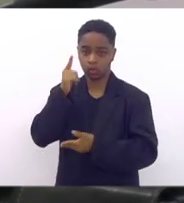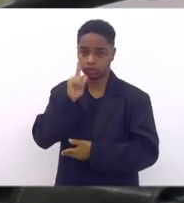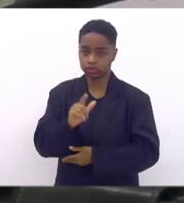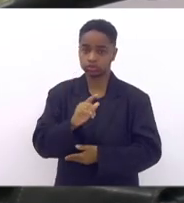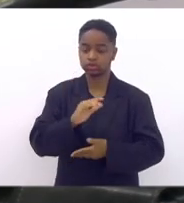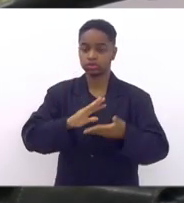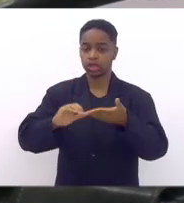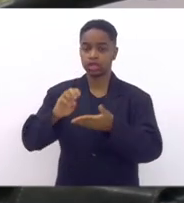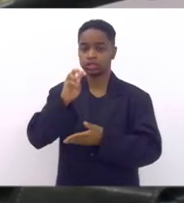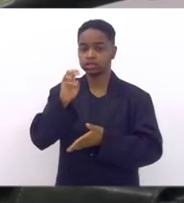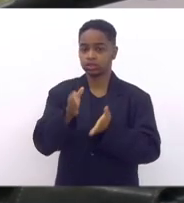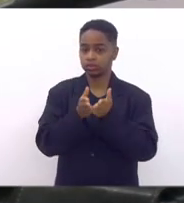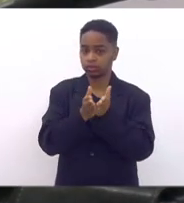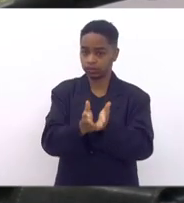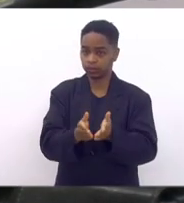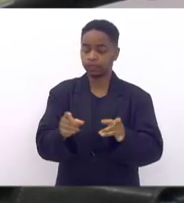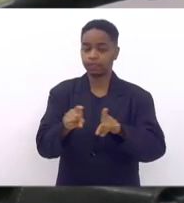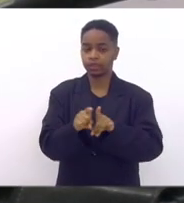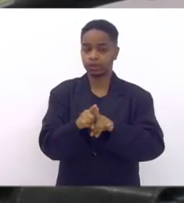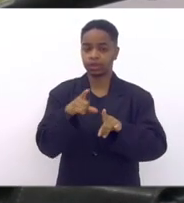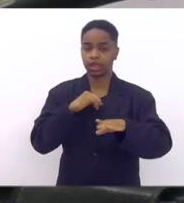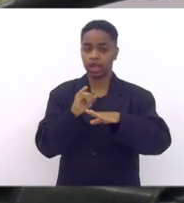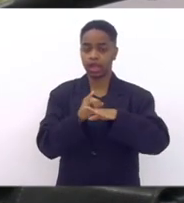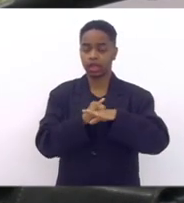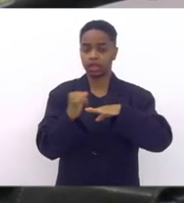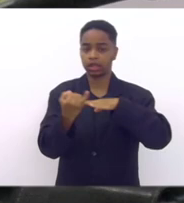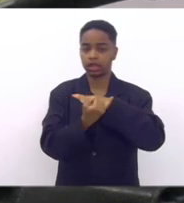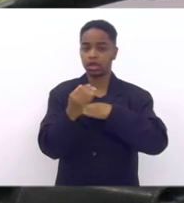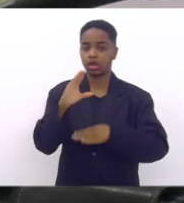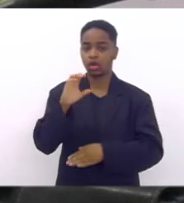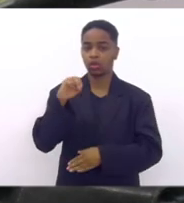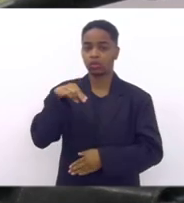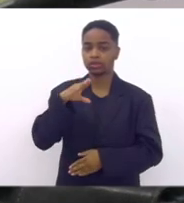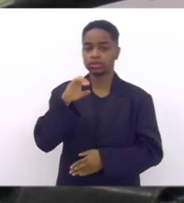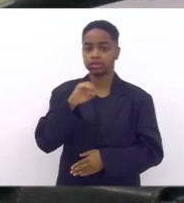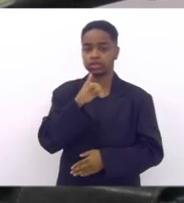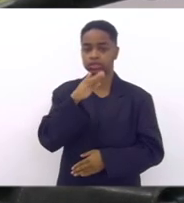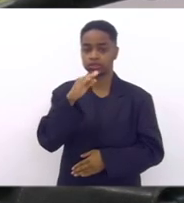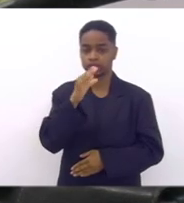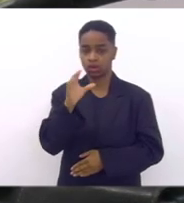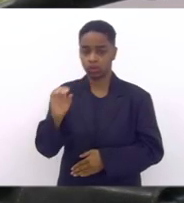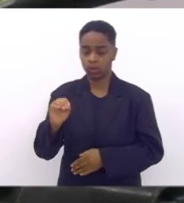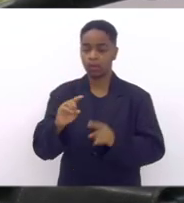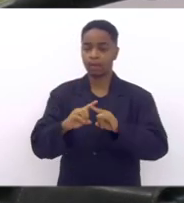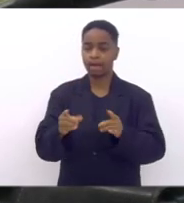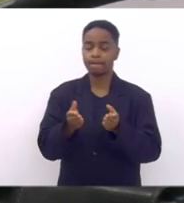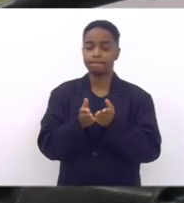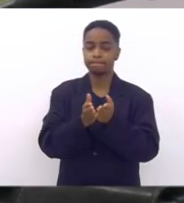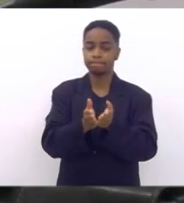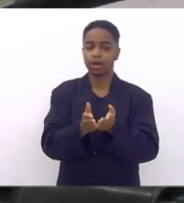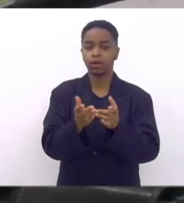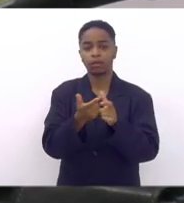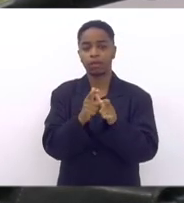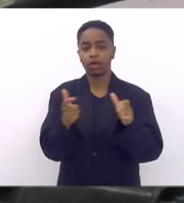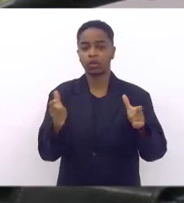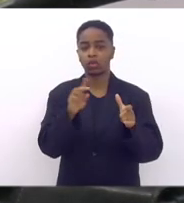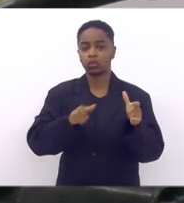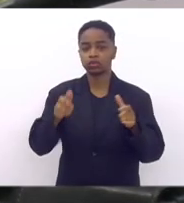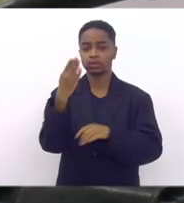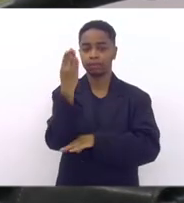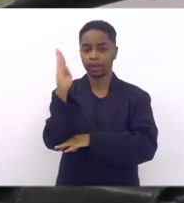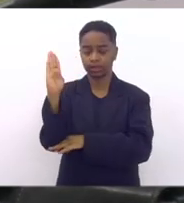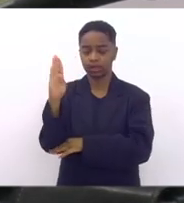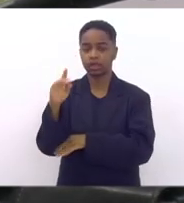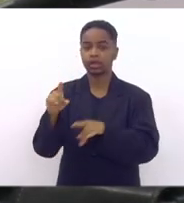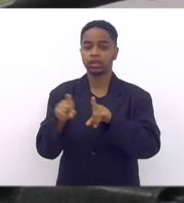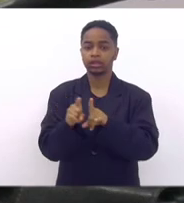parte de um cas na ilha da concessão os barcos são construídos e majoritamente de madeira tem porte médio o maior